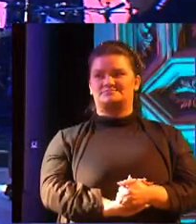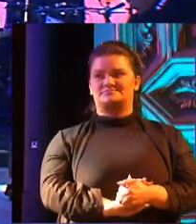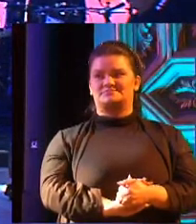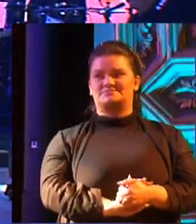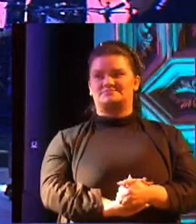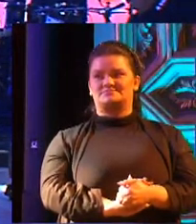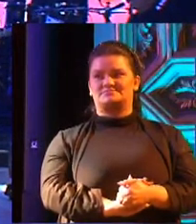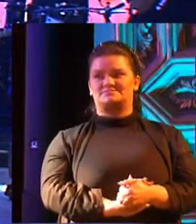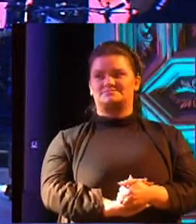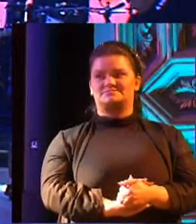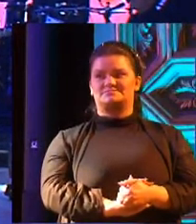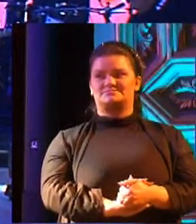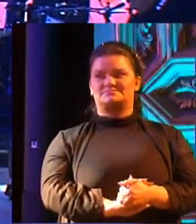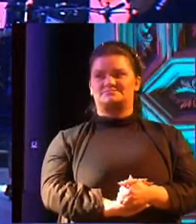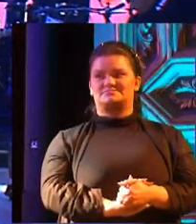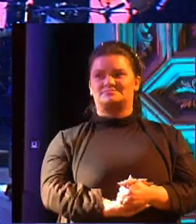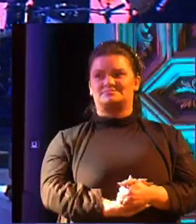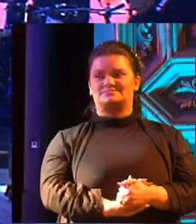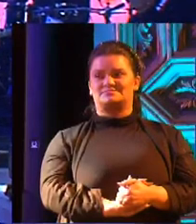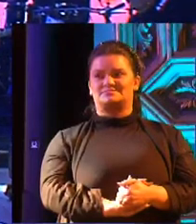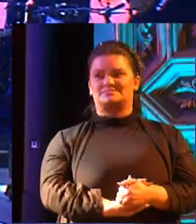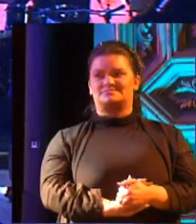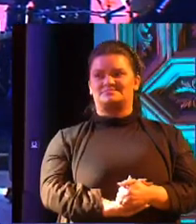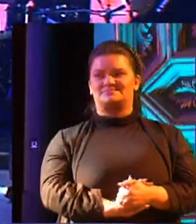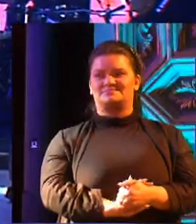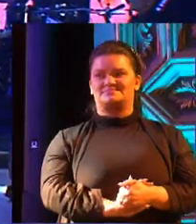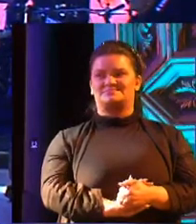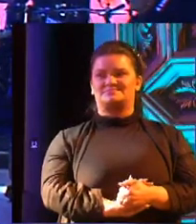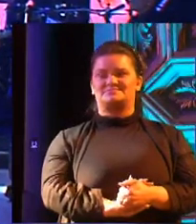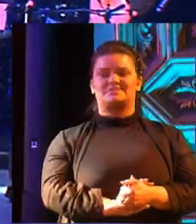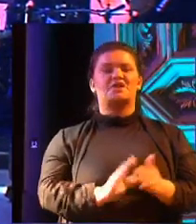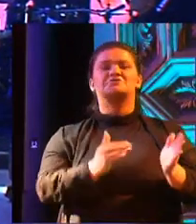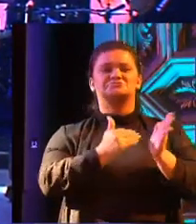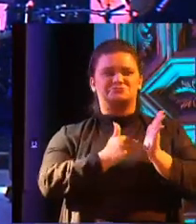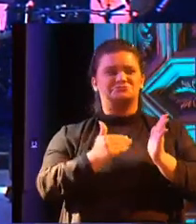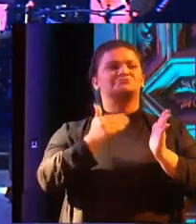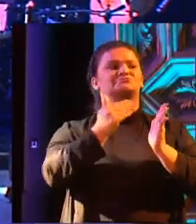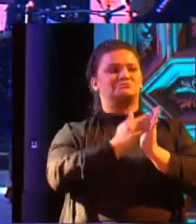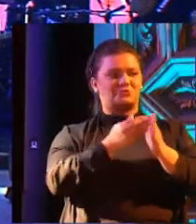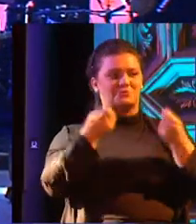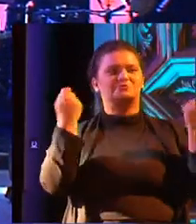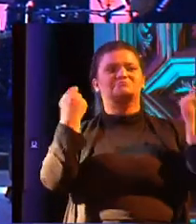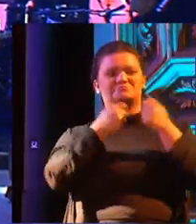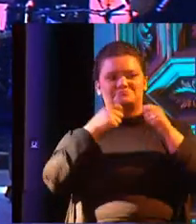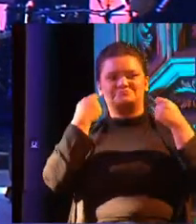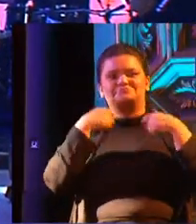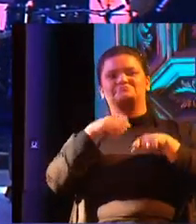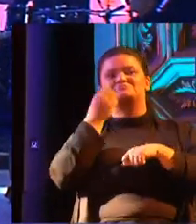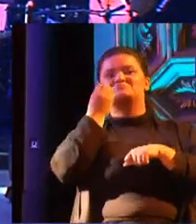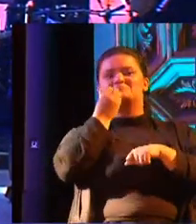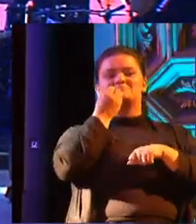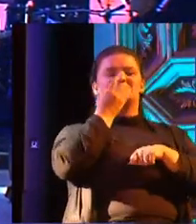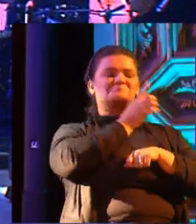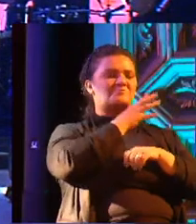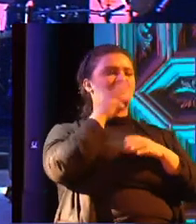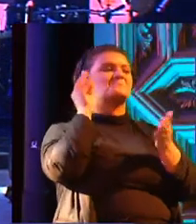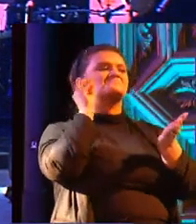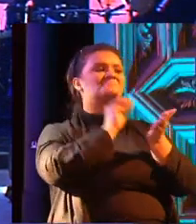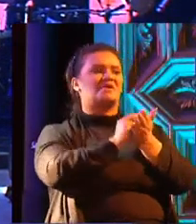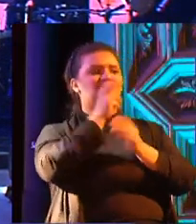Oi, todos ali são merecedores, né? que mexe com cultura